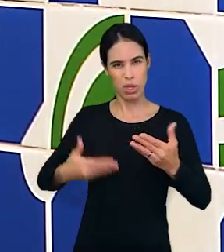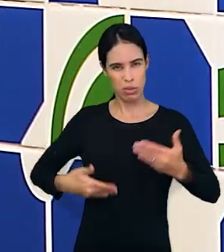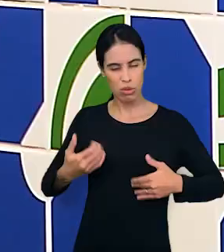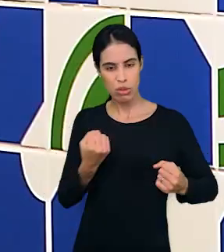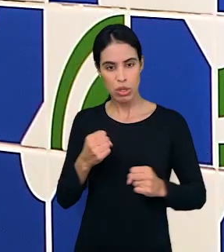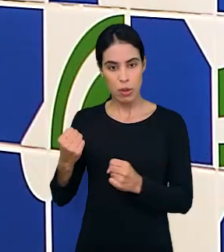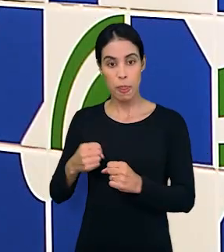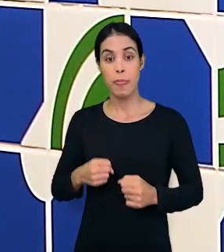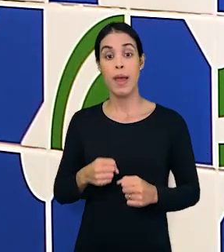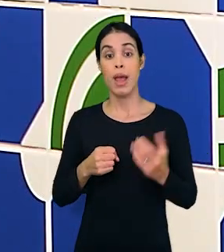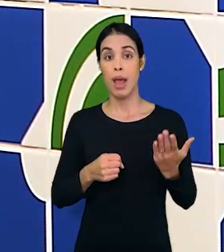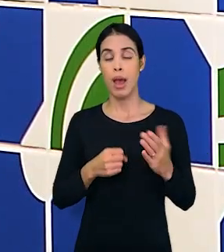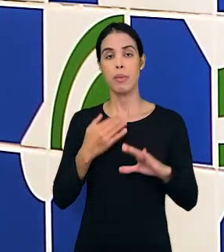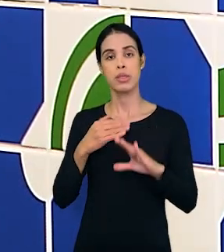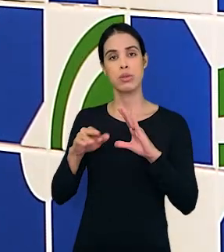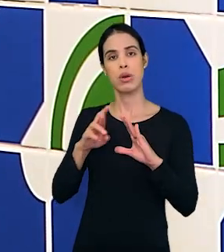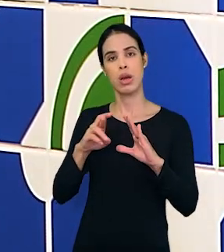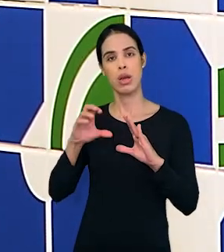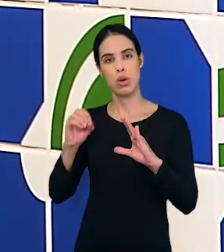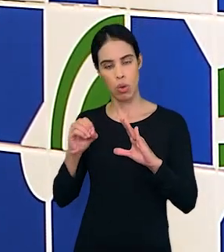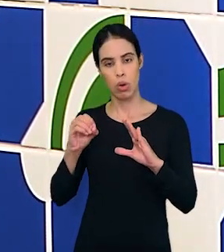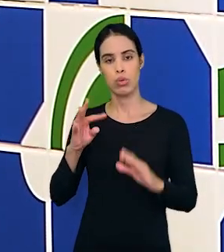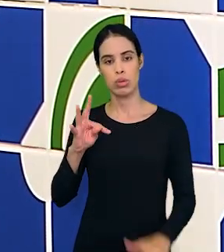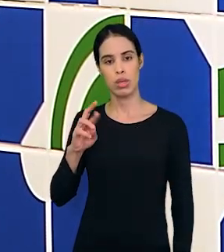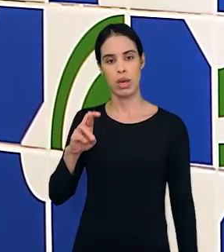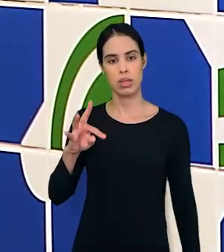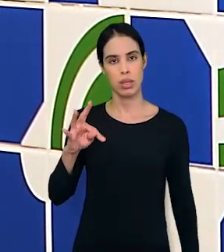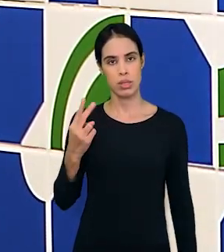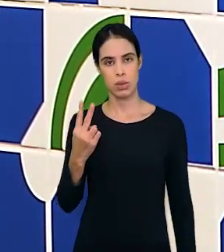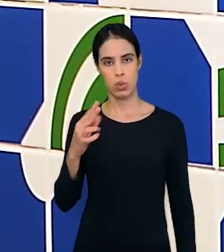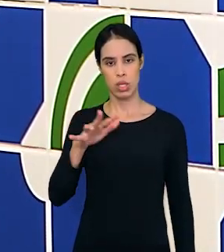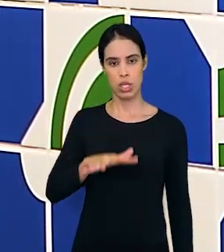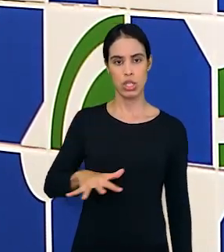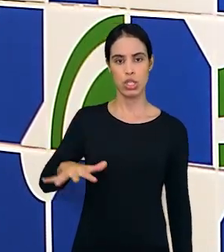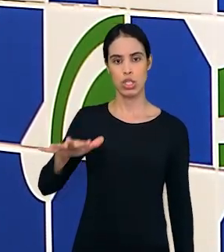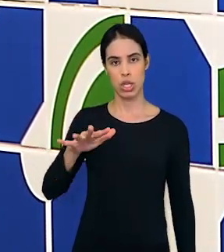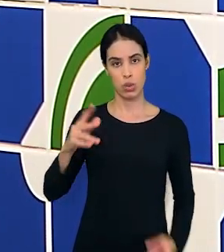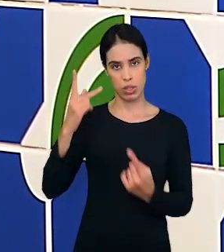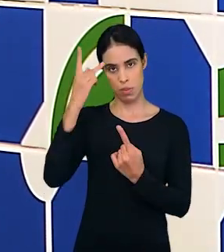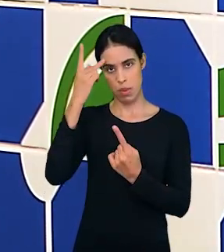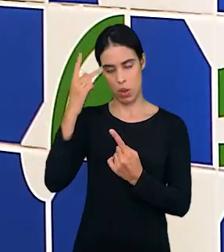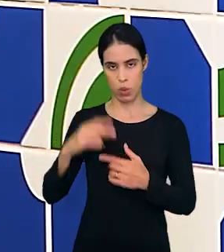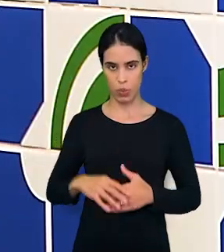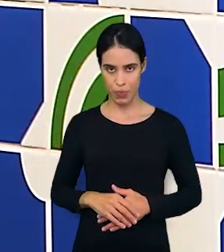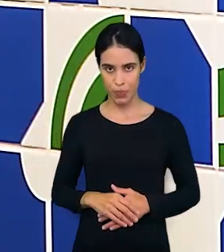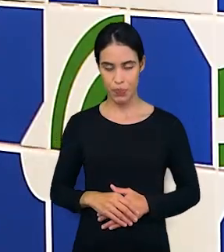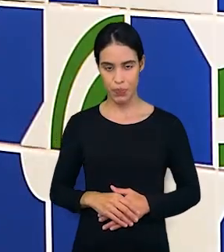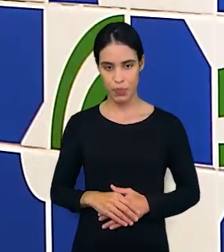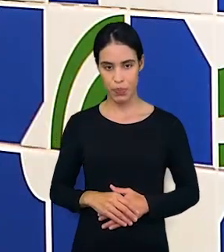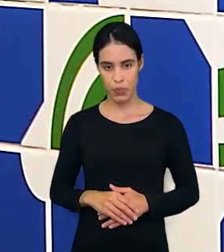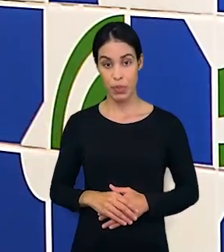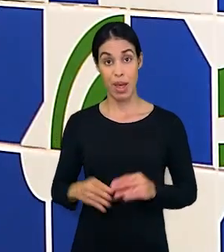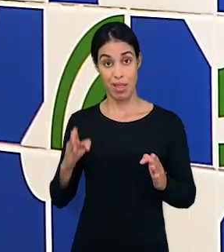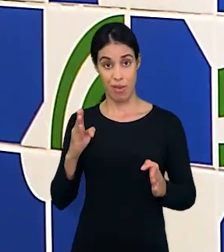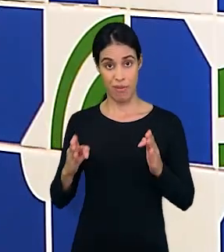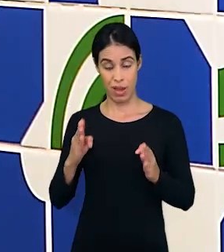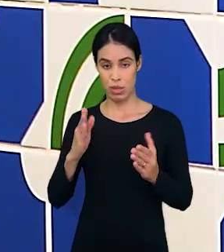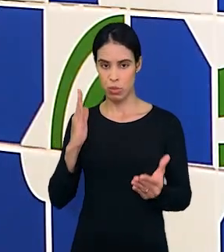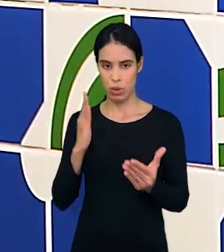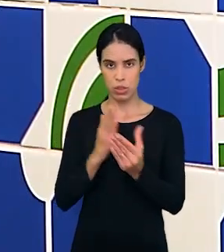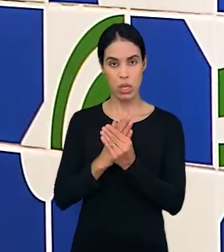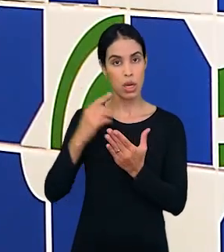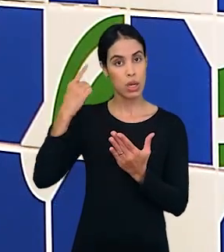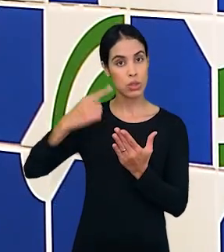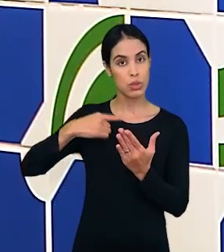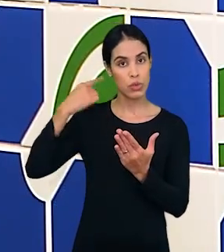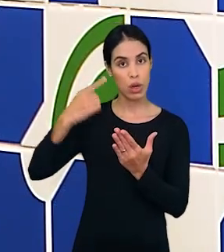apresentou recurso ordinário no Tribunal Regional do Trabalho da 2ª Região em São Paulo. Foi nessa fase da ação